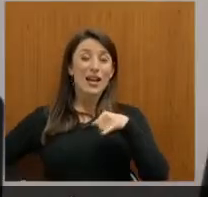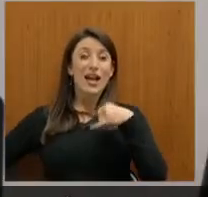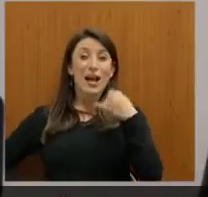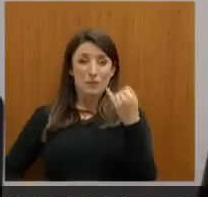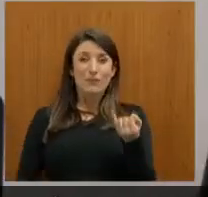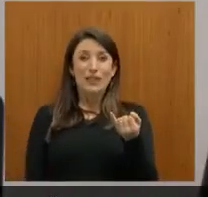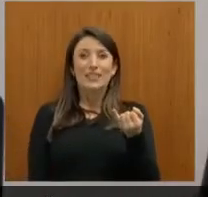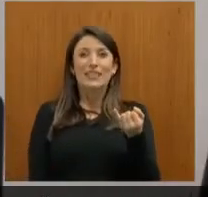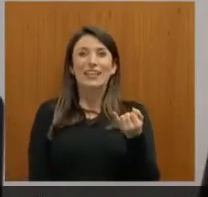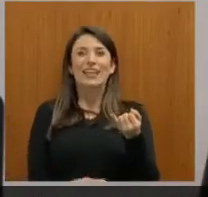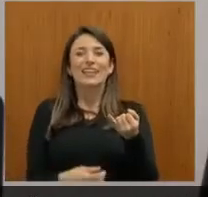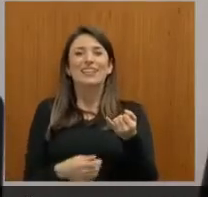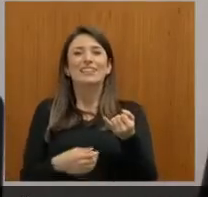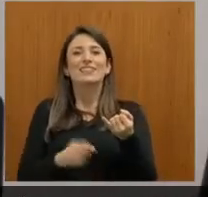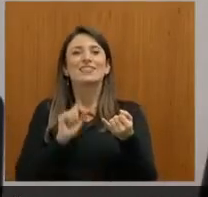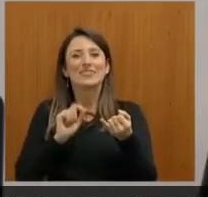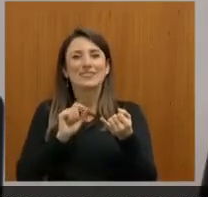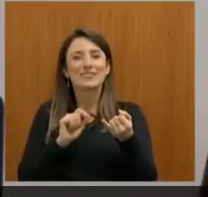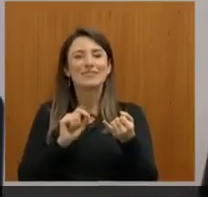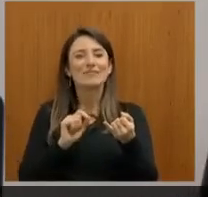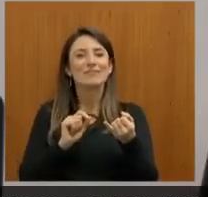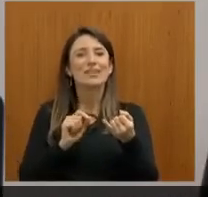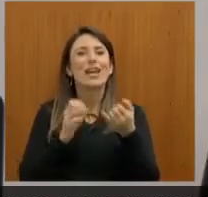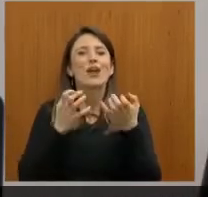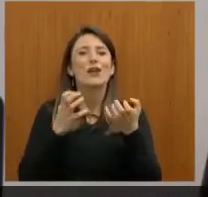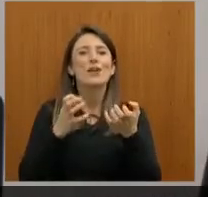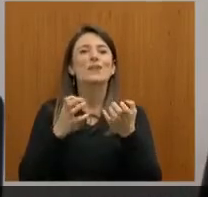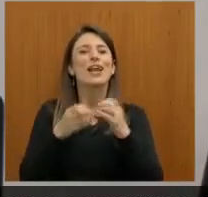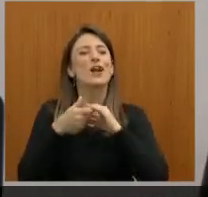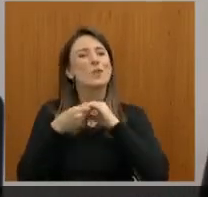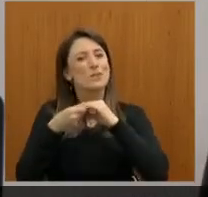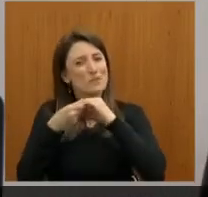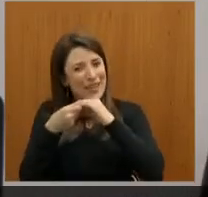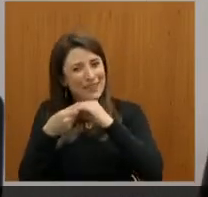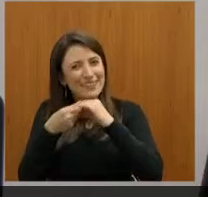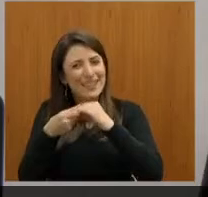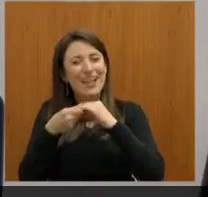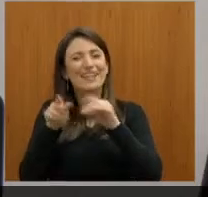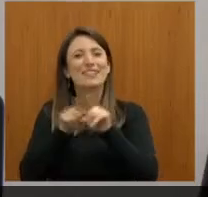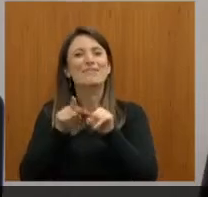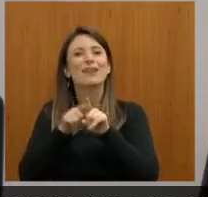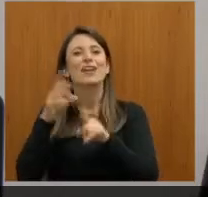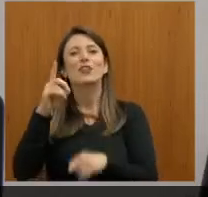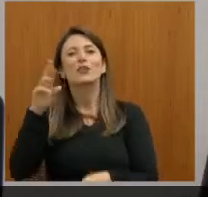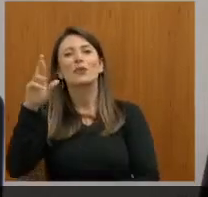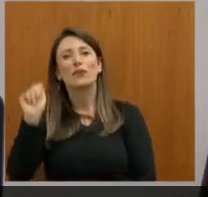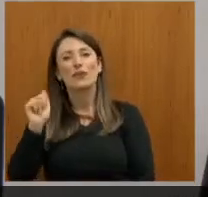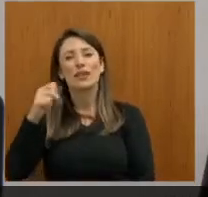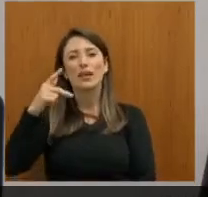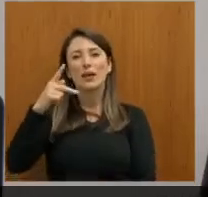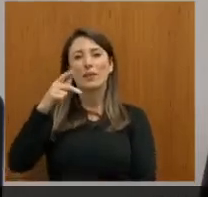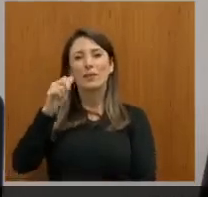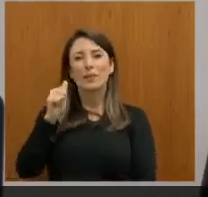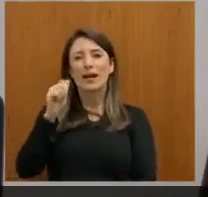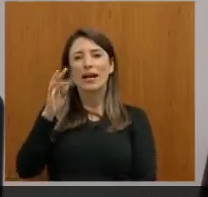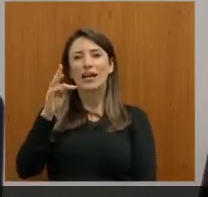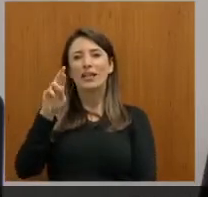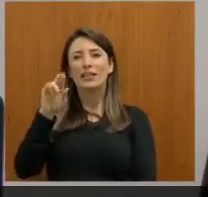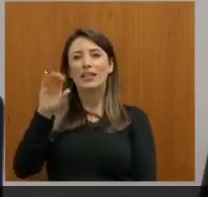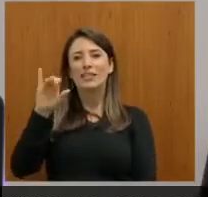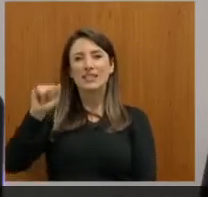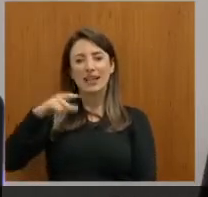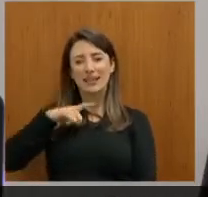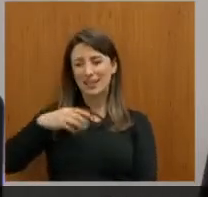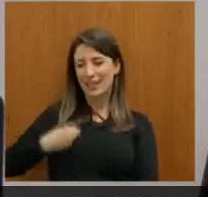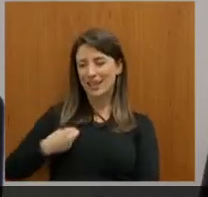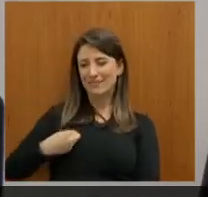a parte técnica que vai ajustando microfone quero cumprimentar e saudar Doutora Patrícia a bico que que está